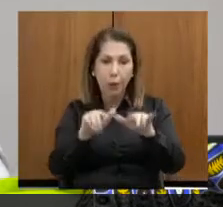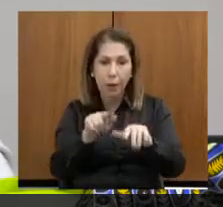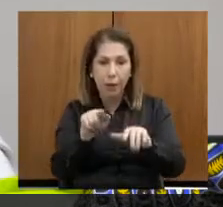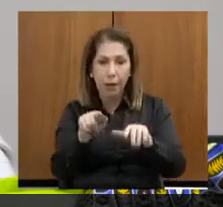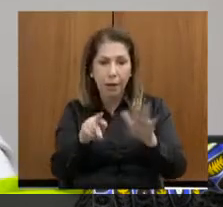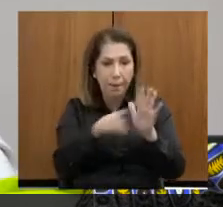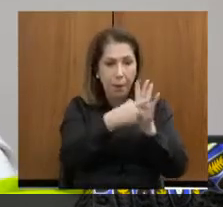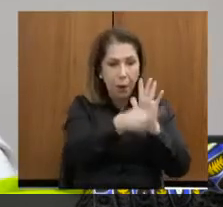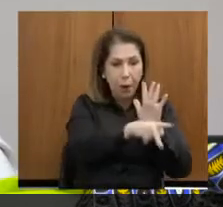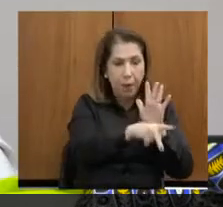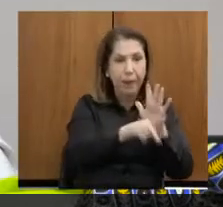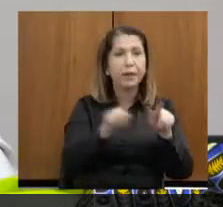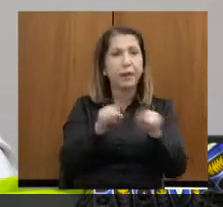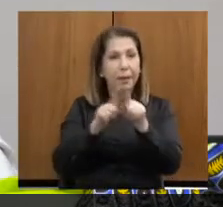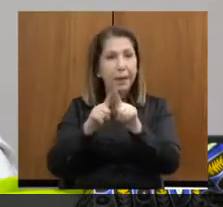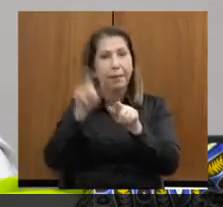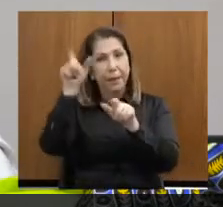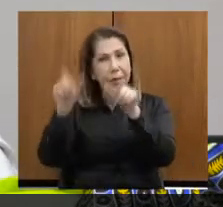a língua do colonizador